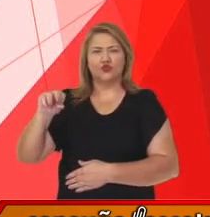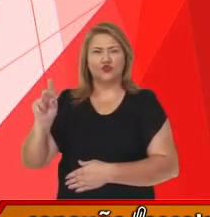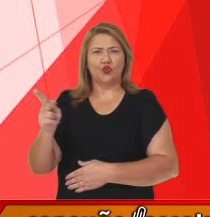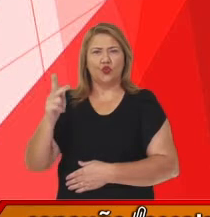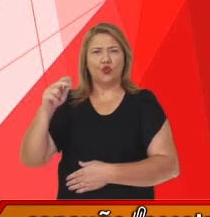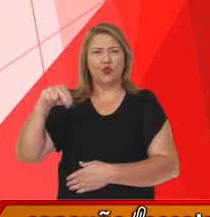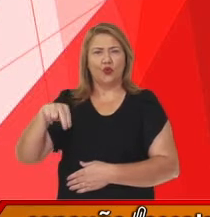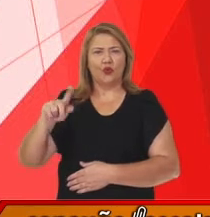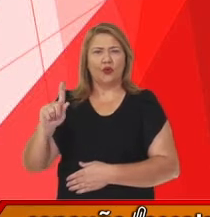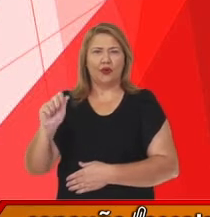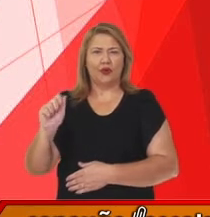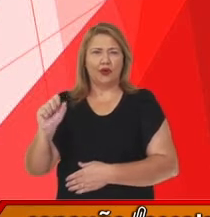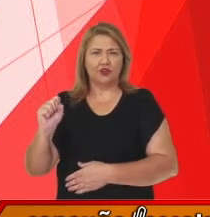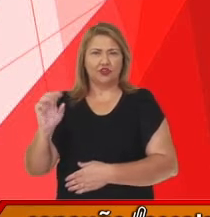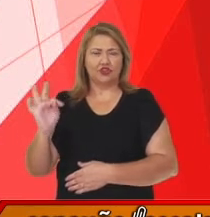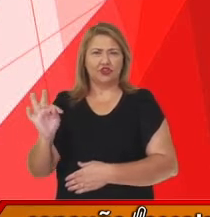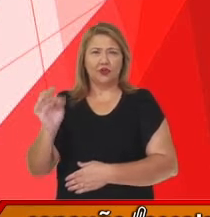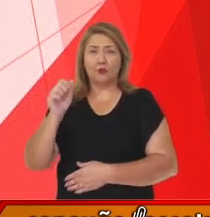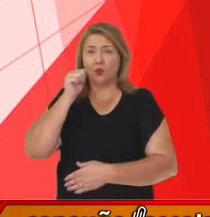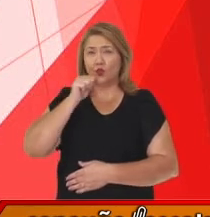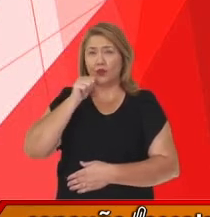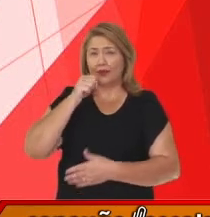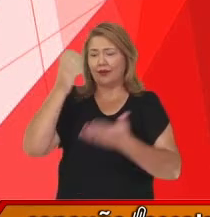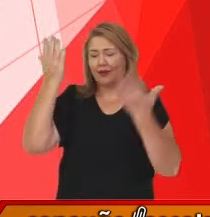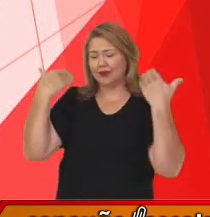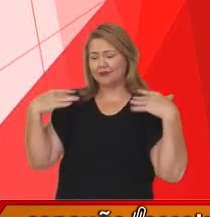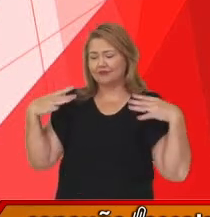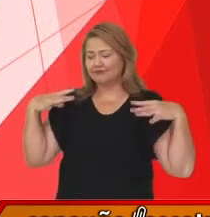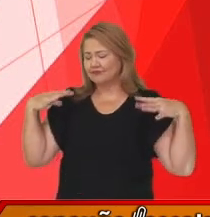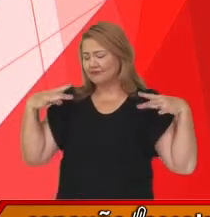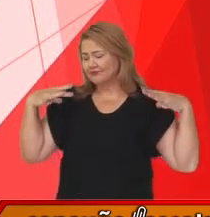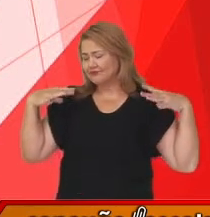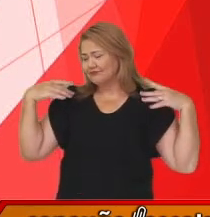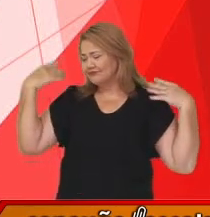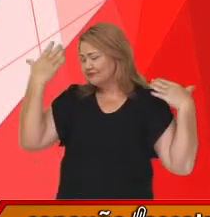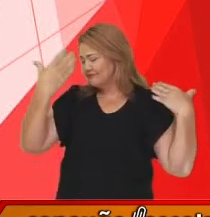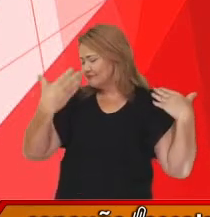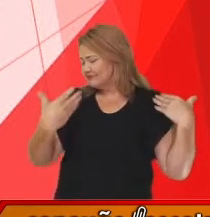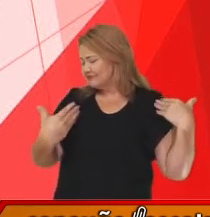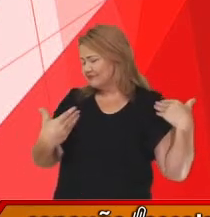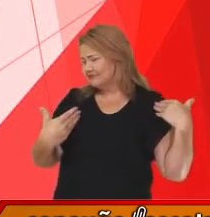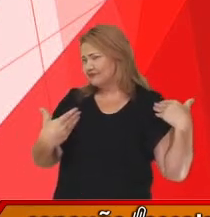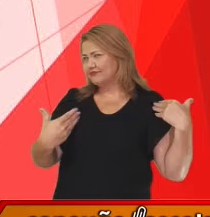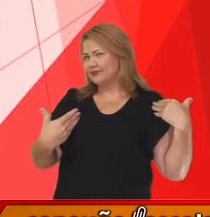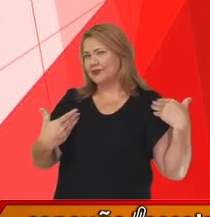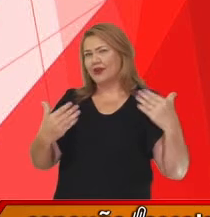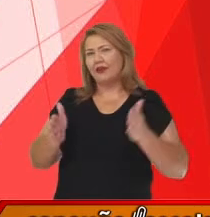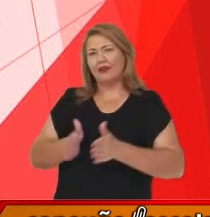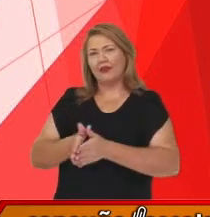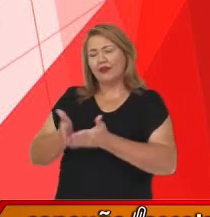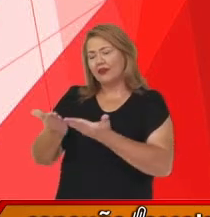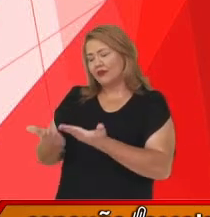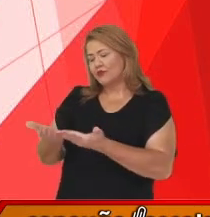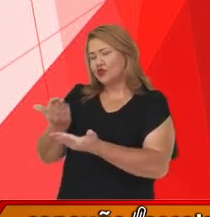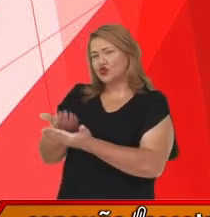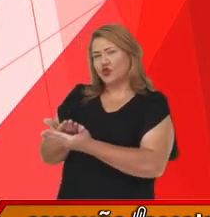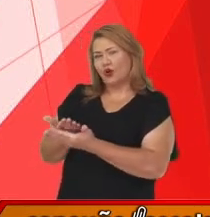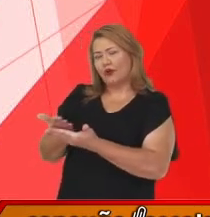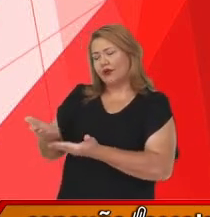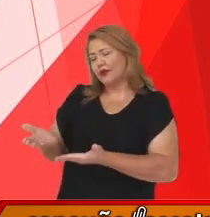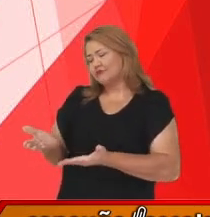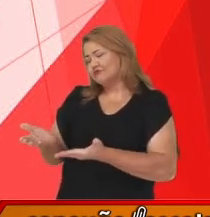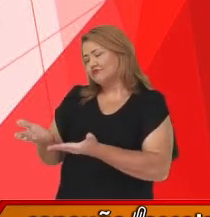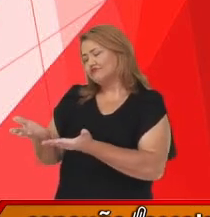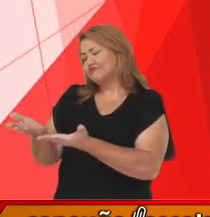cena, uma mulher angelical, algumas vezes identificada como Colômbia, segurando um livro escolar,